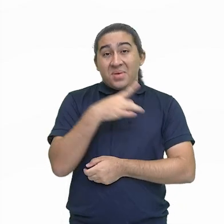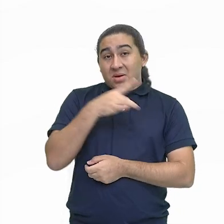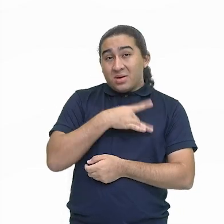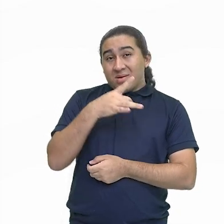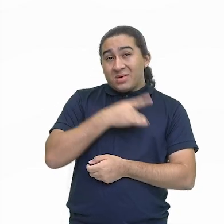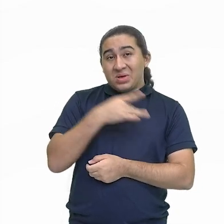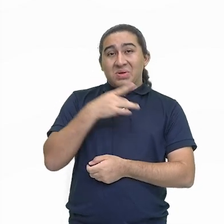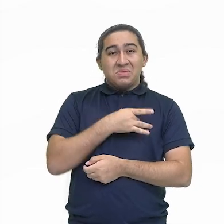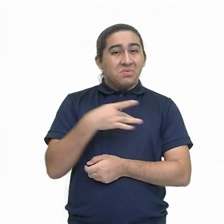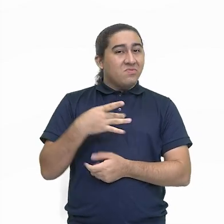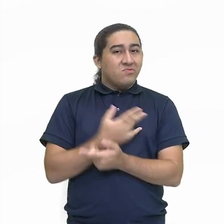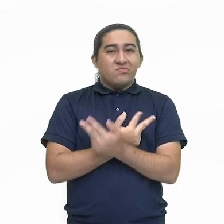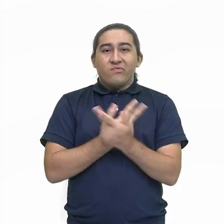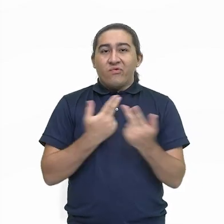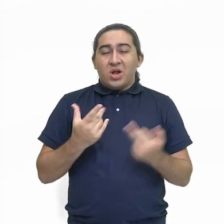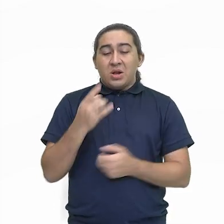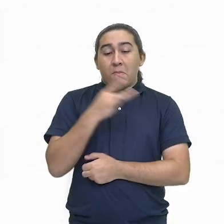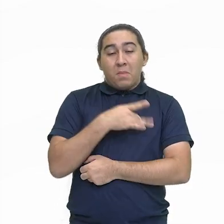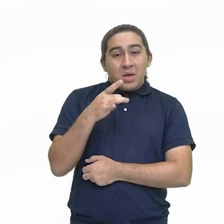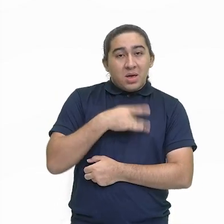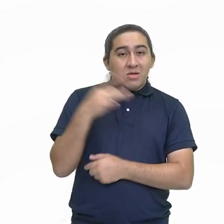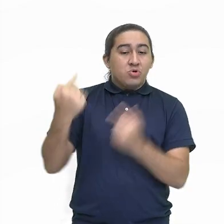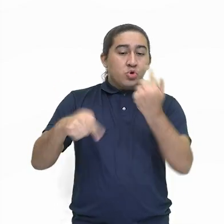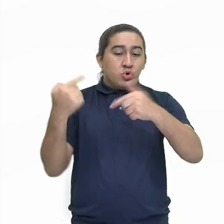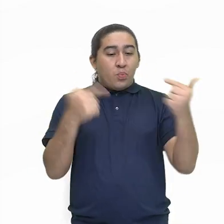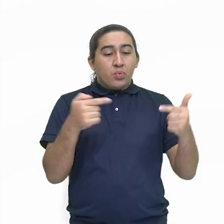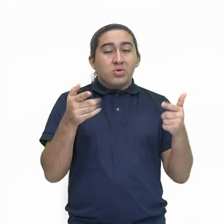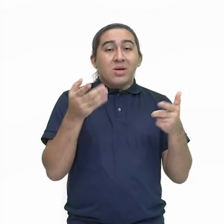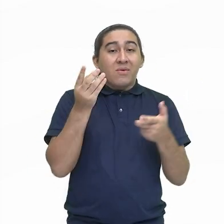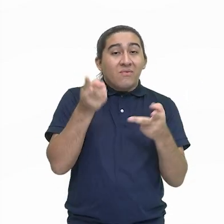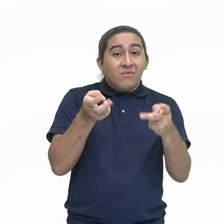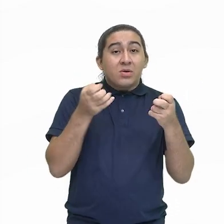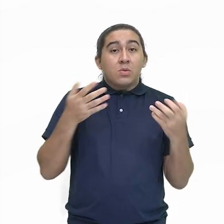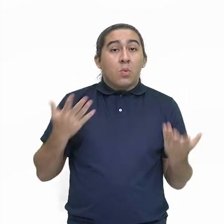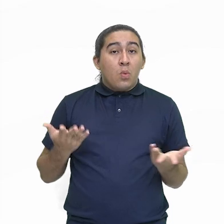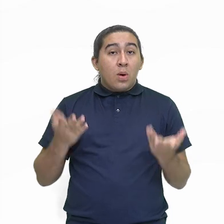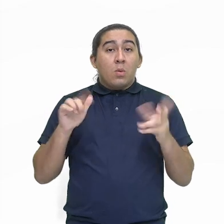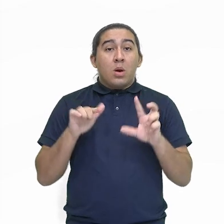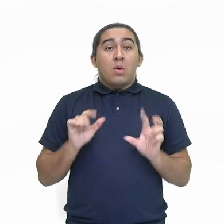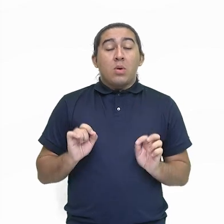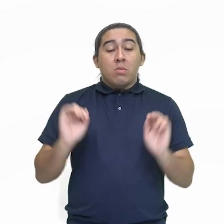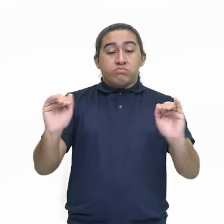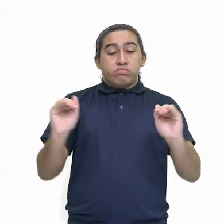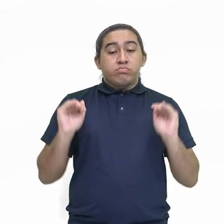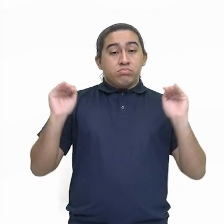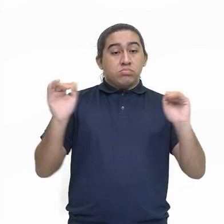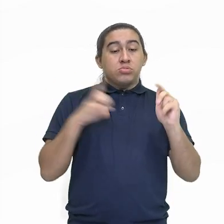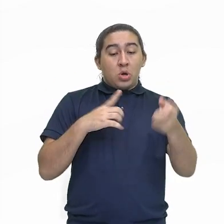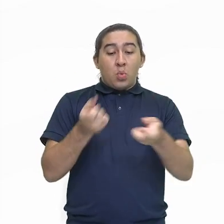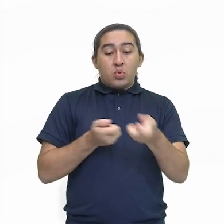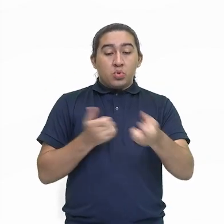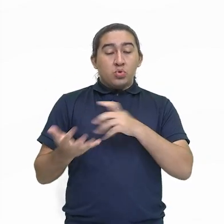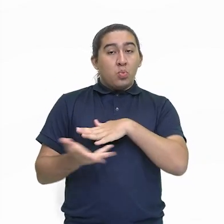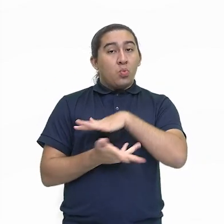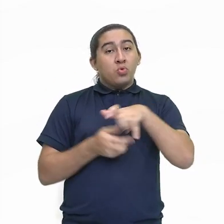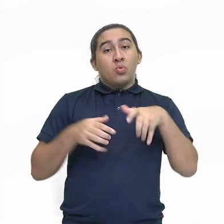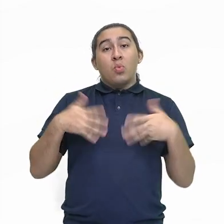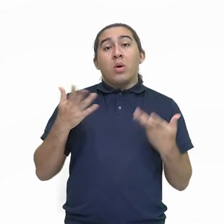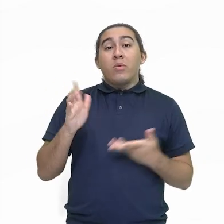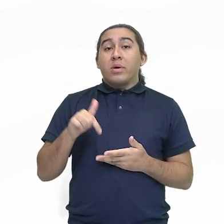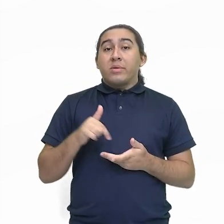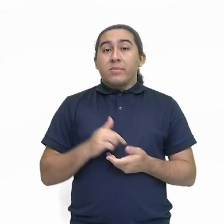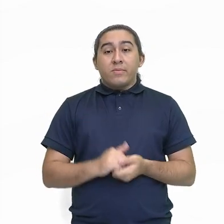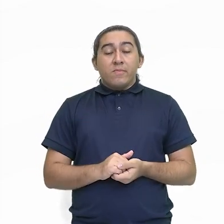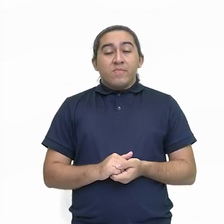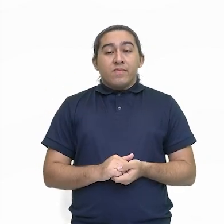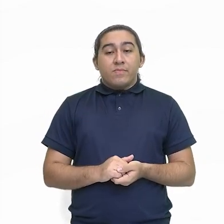de ter muita disputa para ver quem que teria a hegemonia do controle mundial, quem seria o dono do mundo. Né?